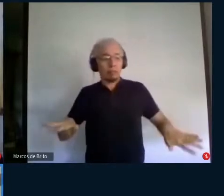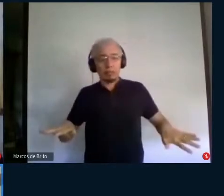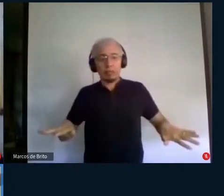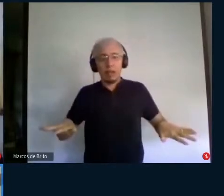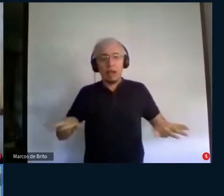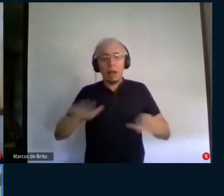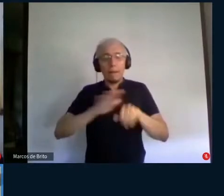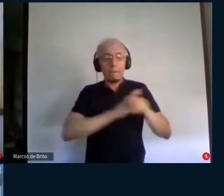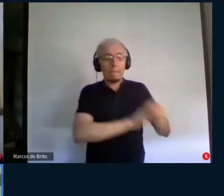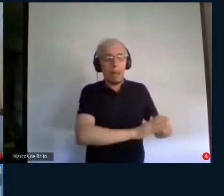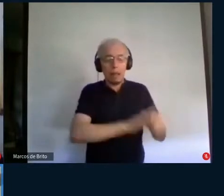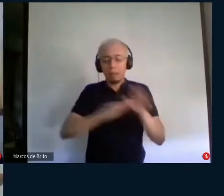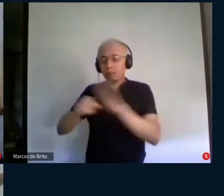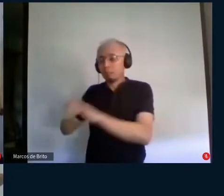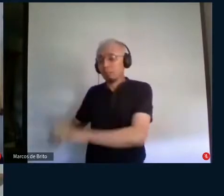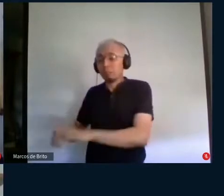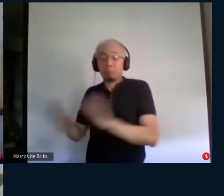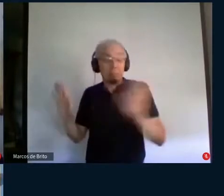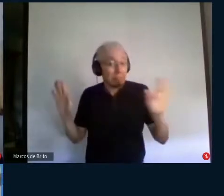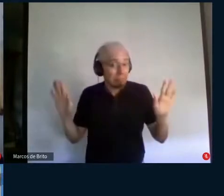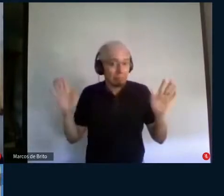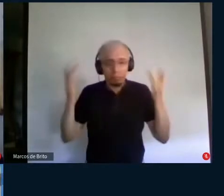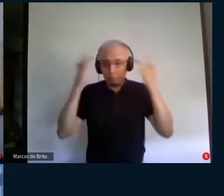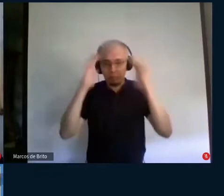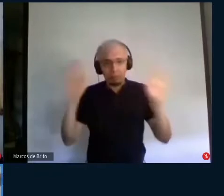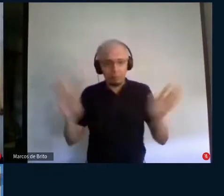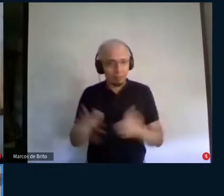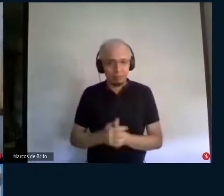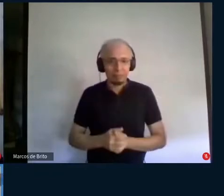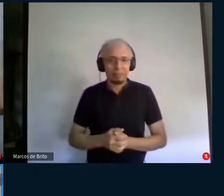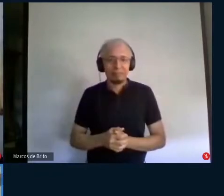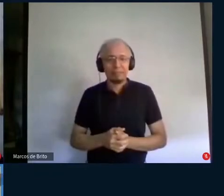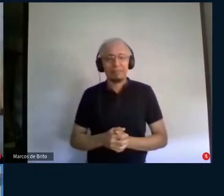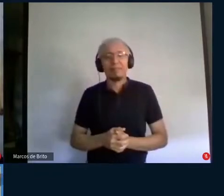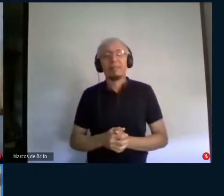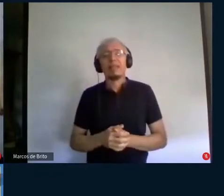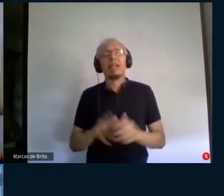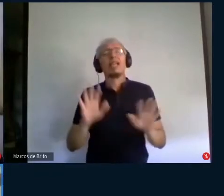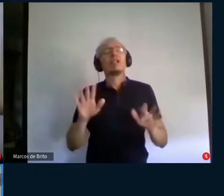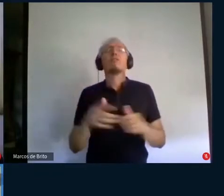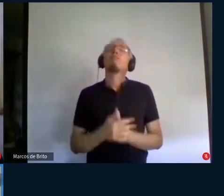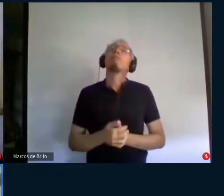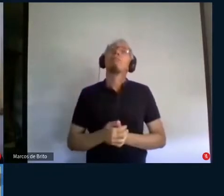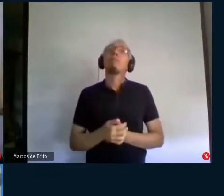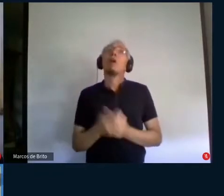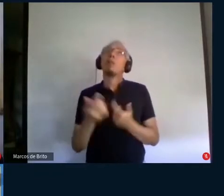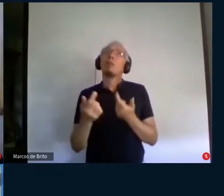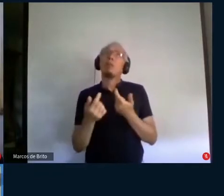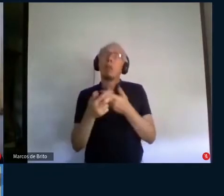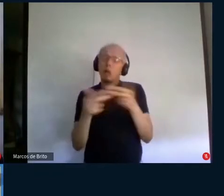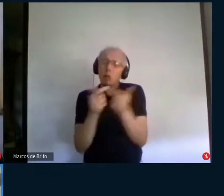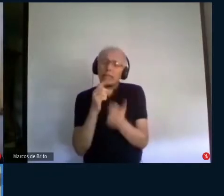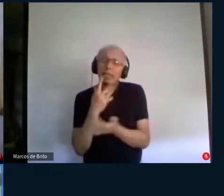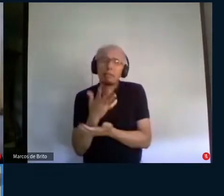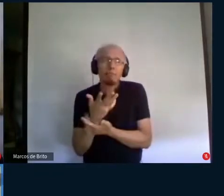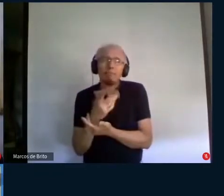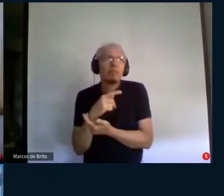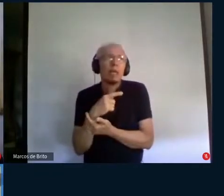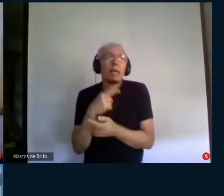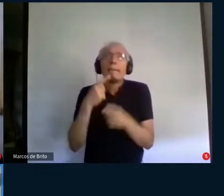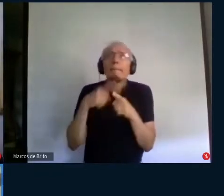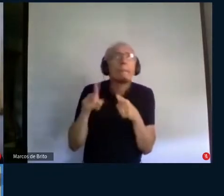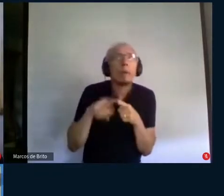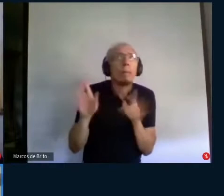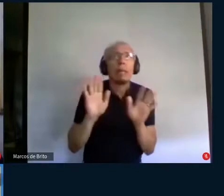os dois conceitos. Né? Agora, o que me parece não um problema, mas que eu acho que você poderia